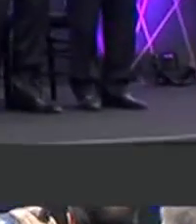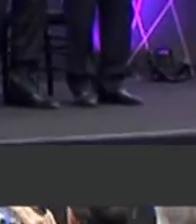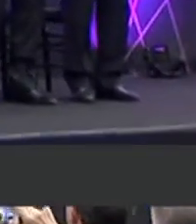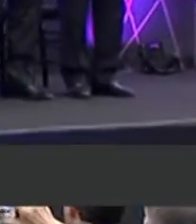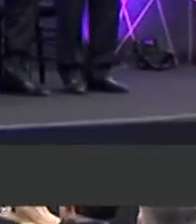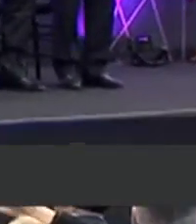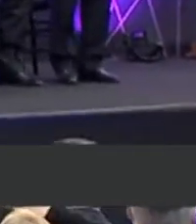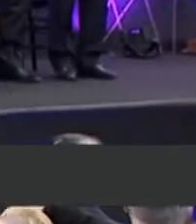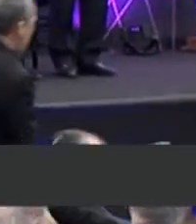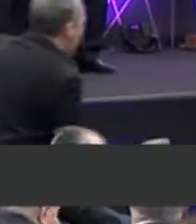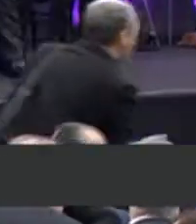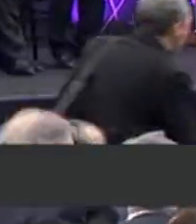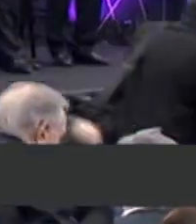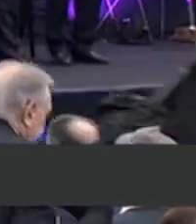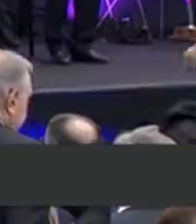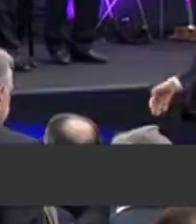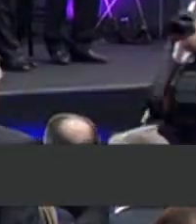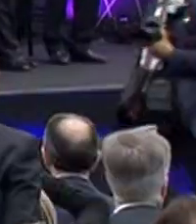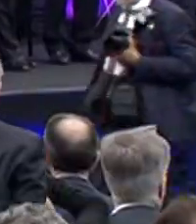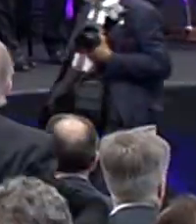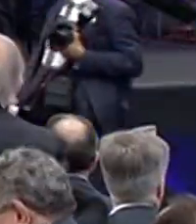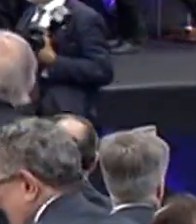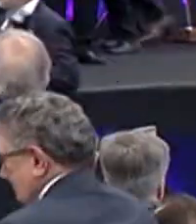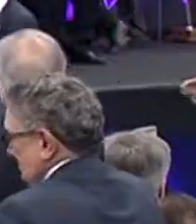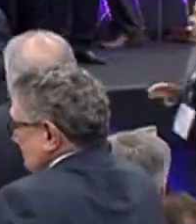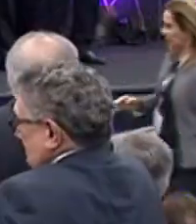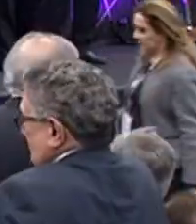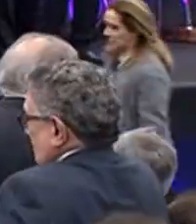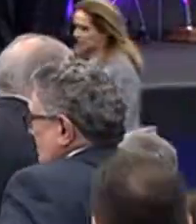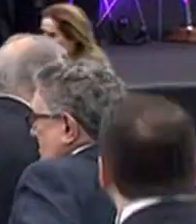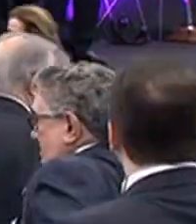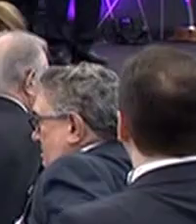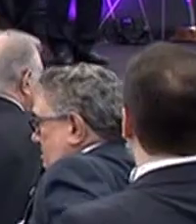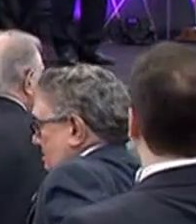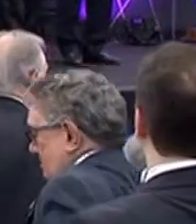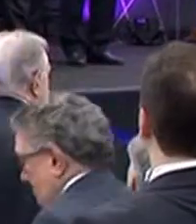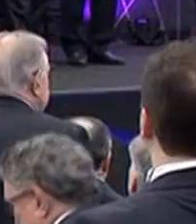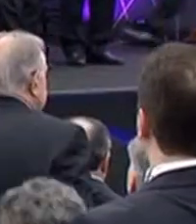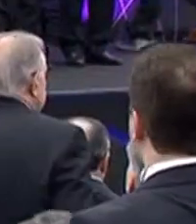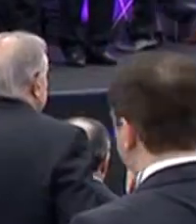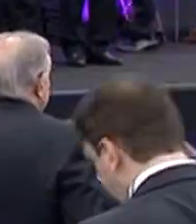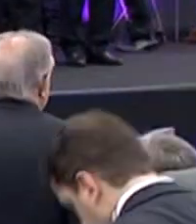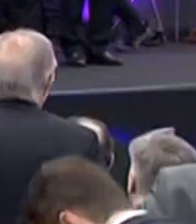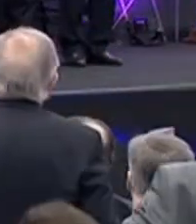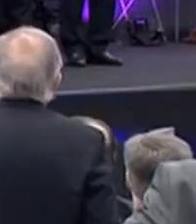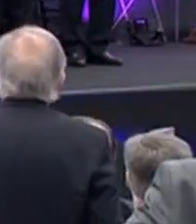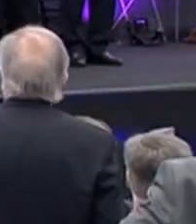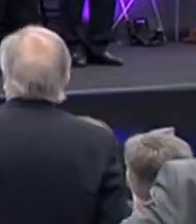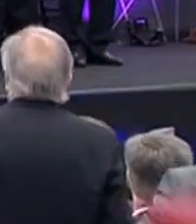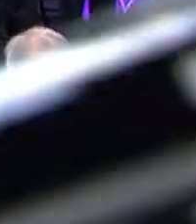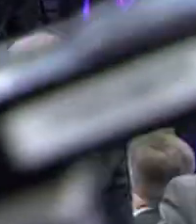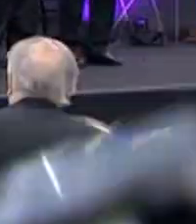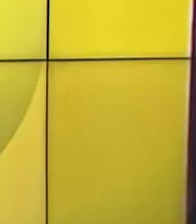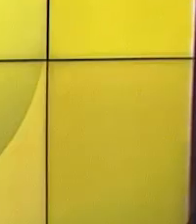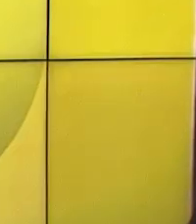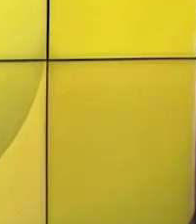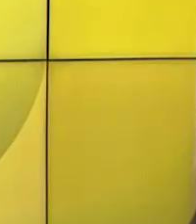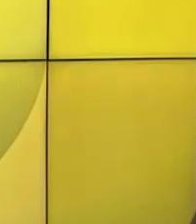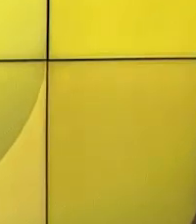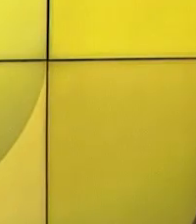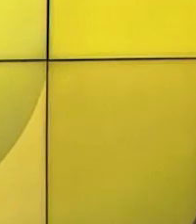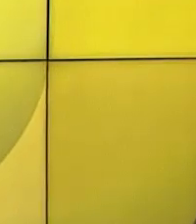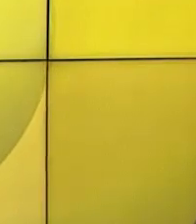Está encerrada essa cerimônia. Solicitamos a todos os convidados que permaneçam em seus lugares, enquanto o presidente da